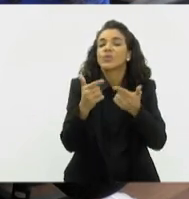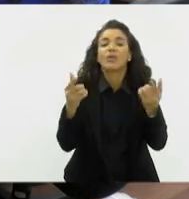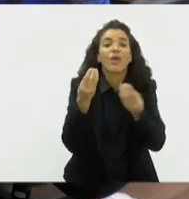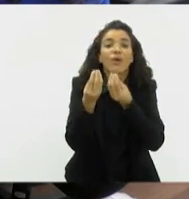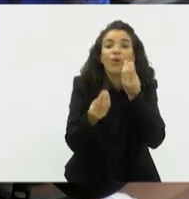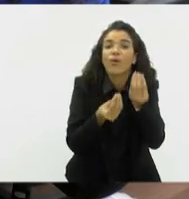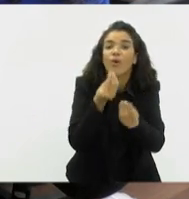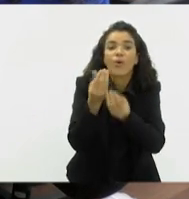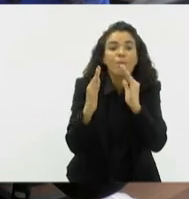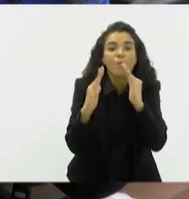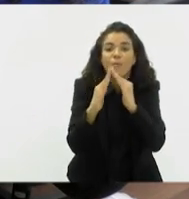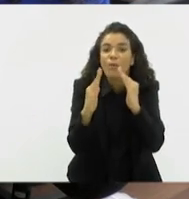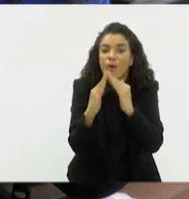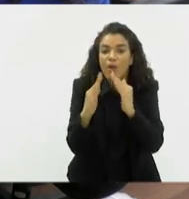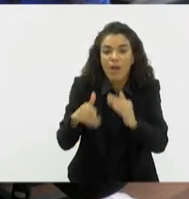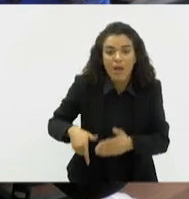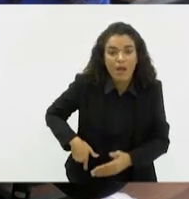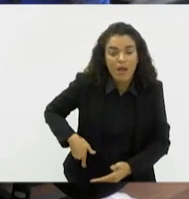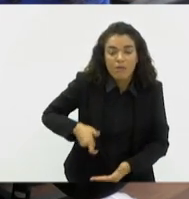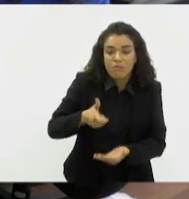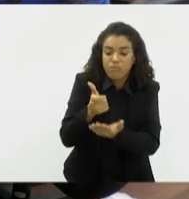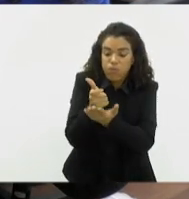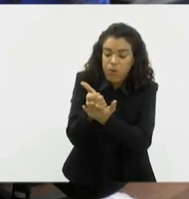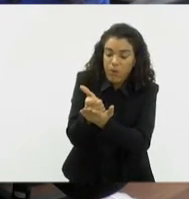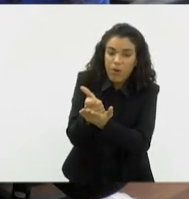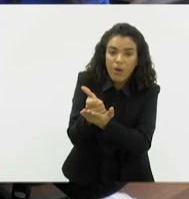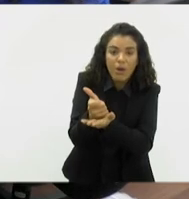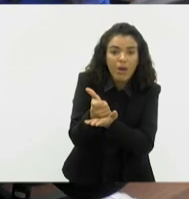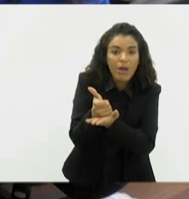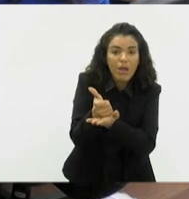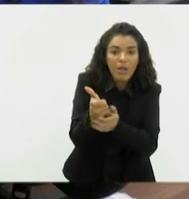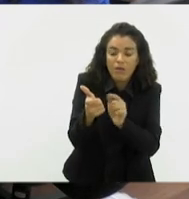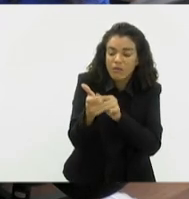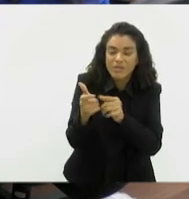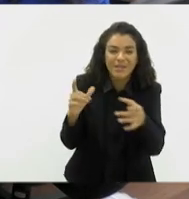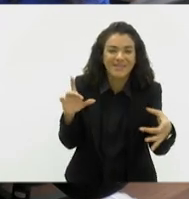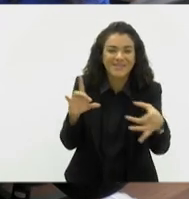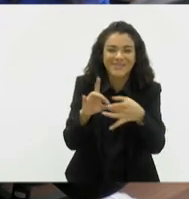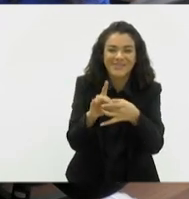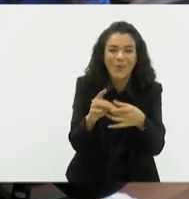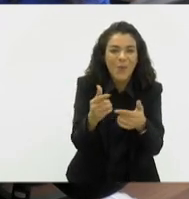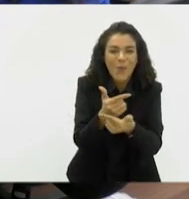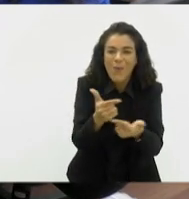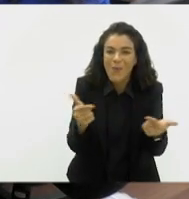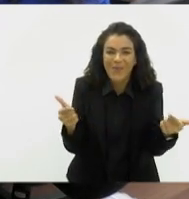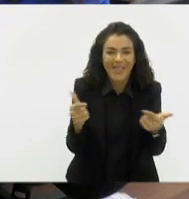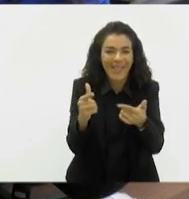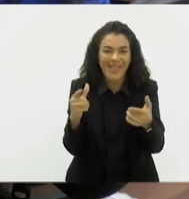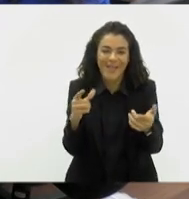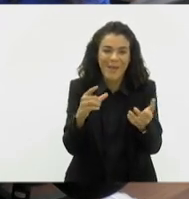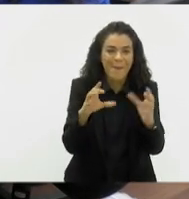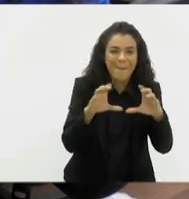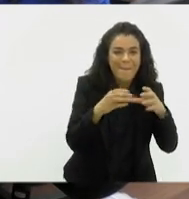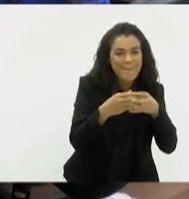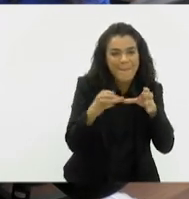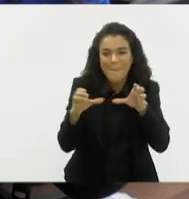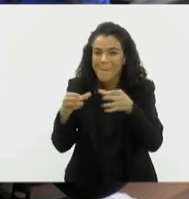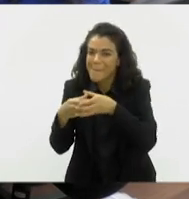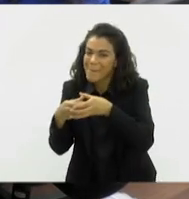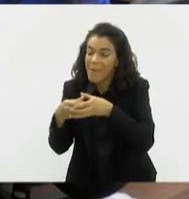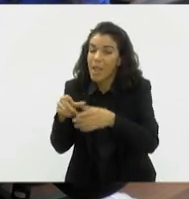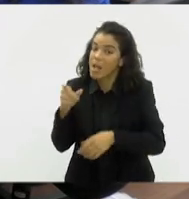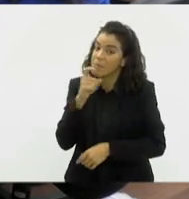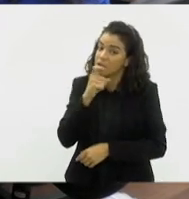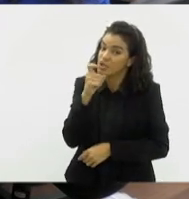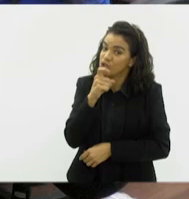uma favela, pegar uma arma e necessariamente você não se afiliar a essa facção. É, infelizmente, deputada Dani, por isso. Então eu vou dizer, ele mentiu. Ele disse que